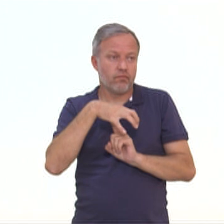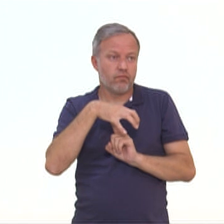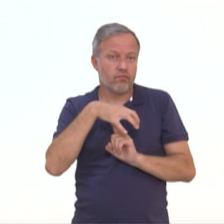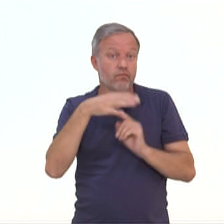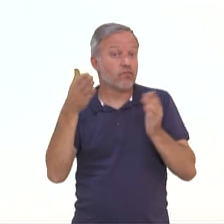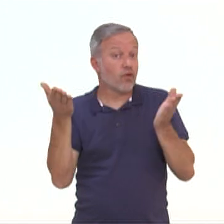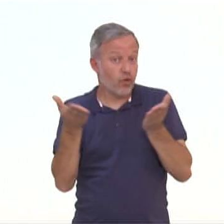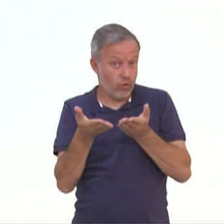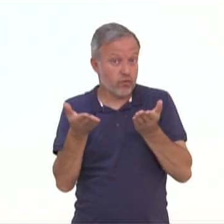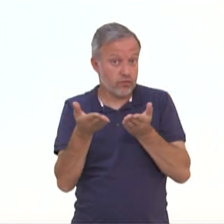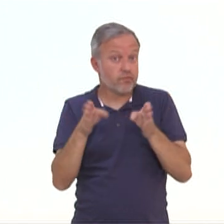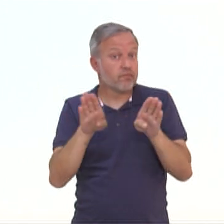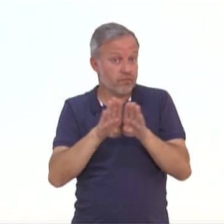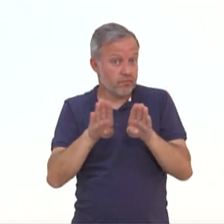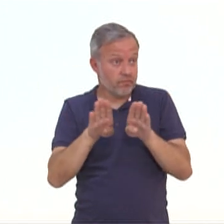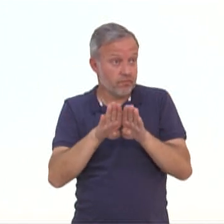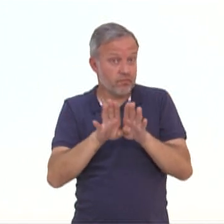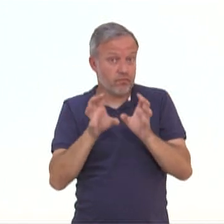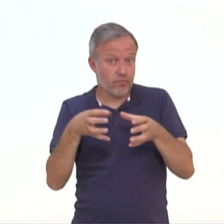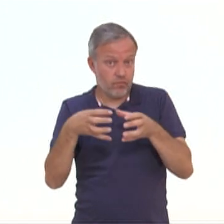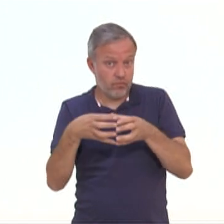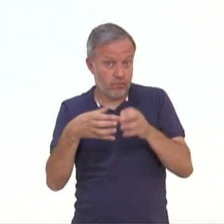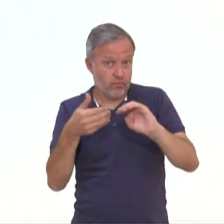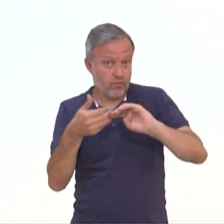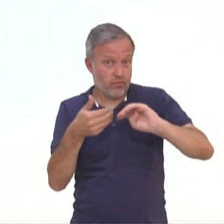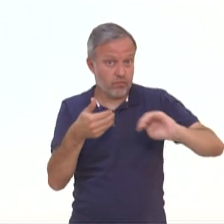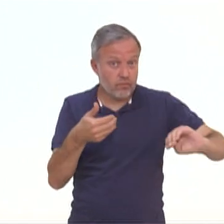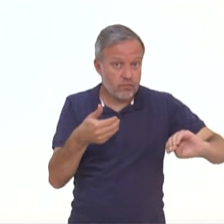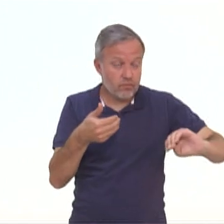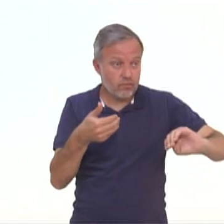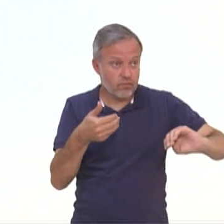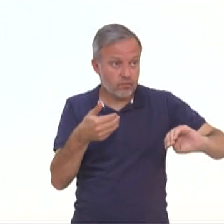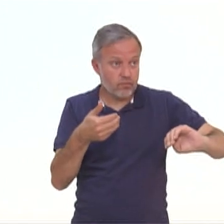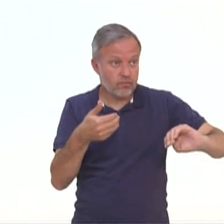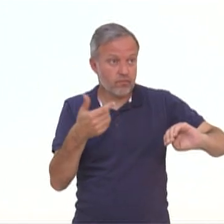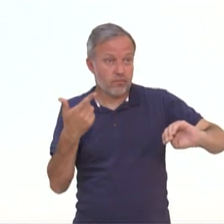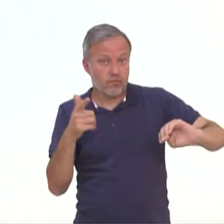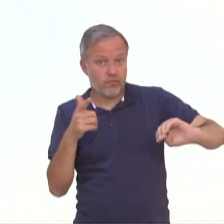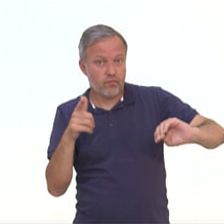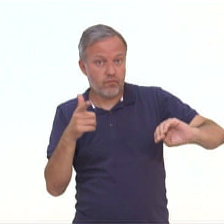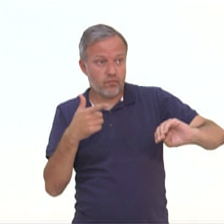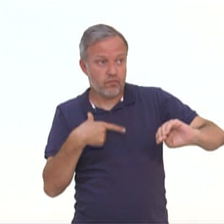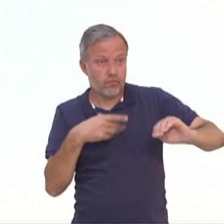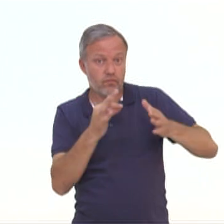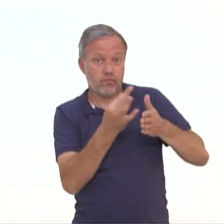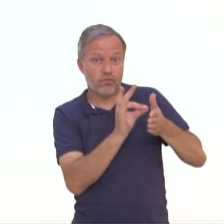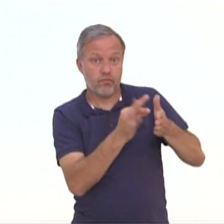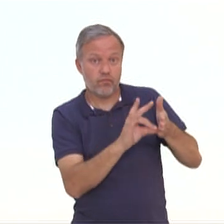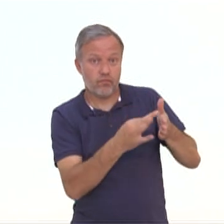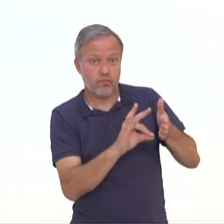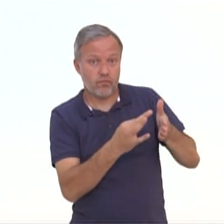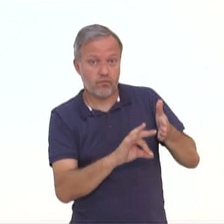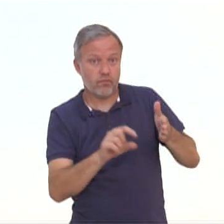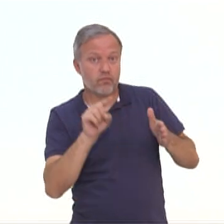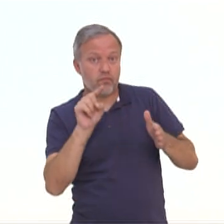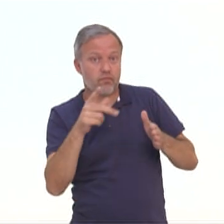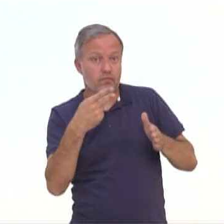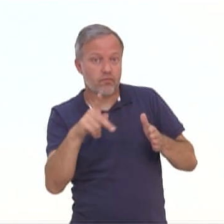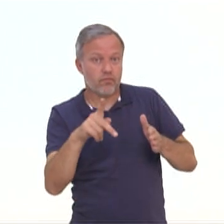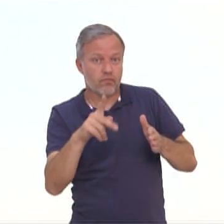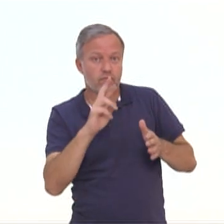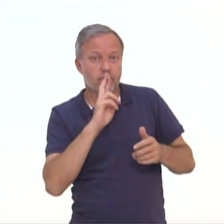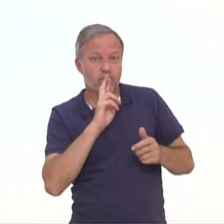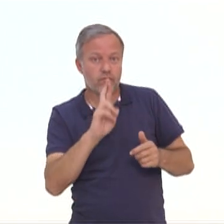classificação atual deles em um grupo à parte. Não tem alternativas, é uma questão dissertativa. Construa a